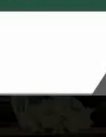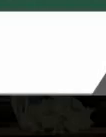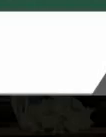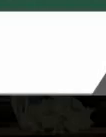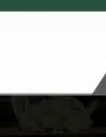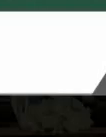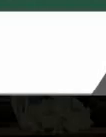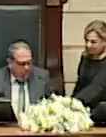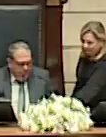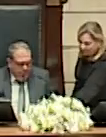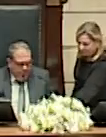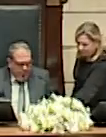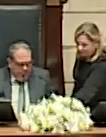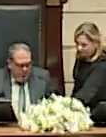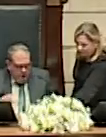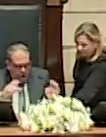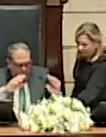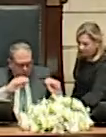começa